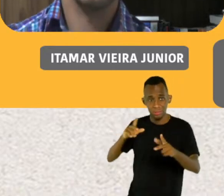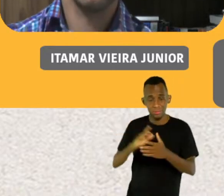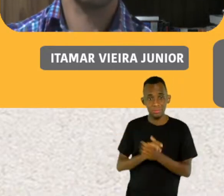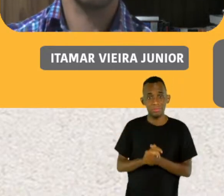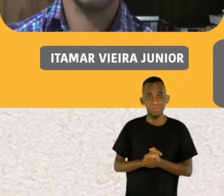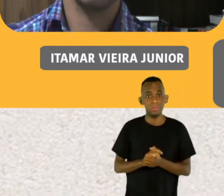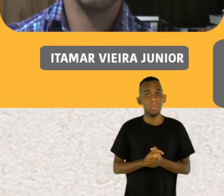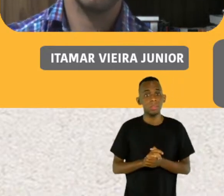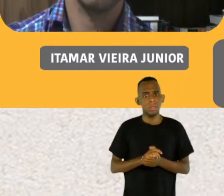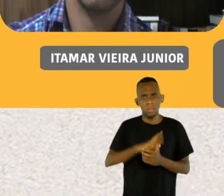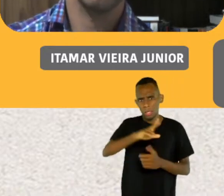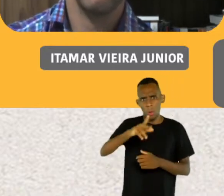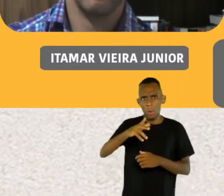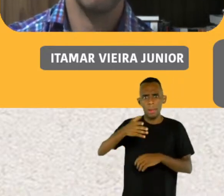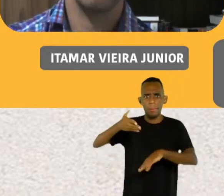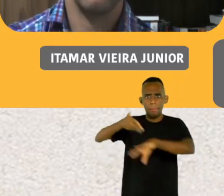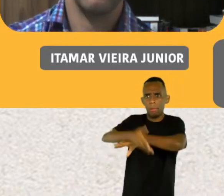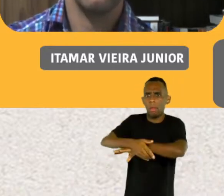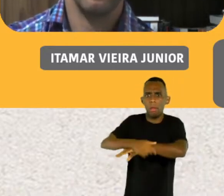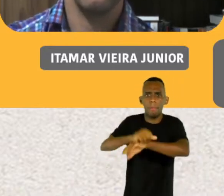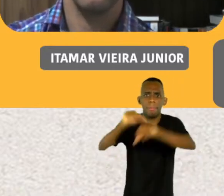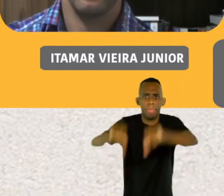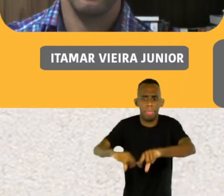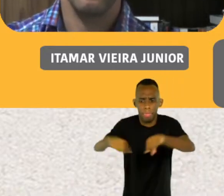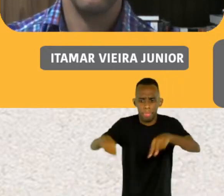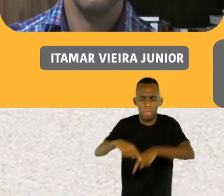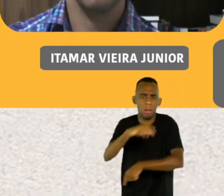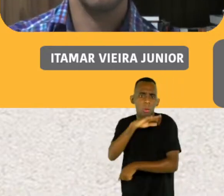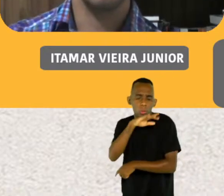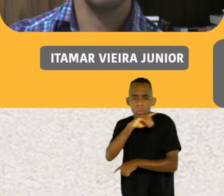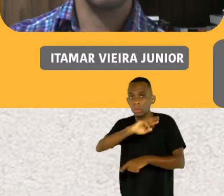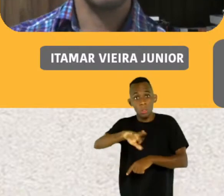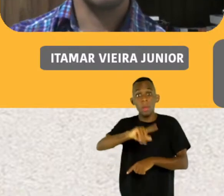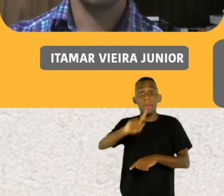ao contrário, contribuir para que a classe seja mais